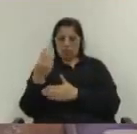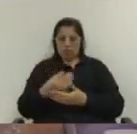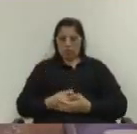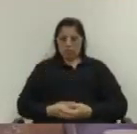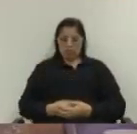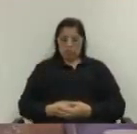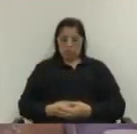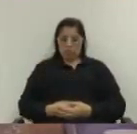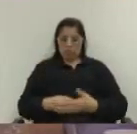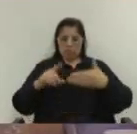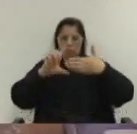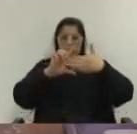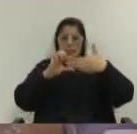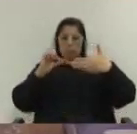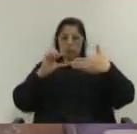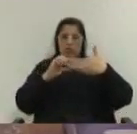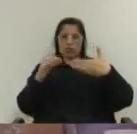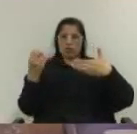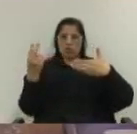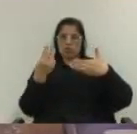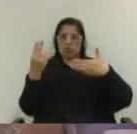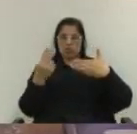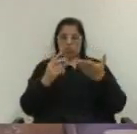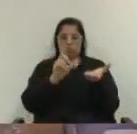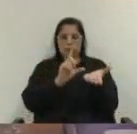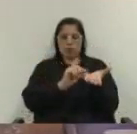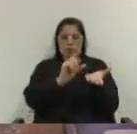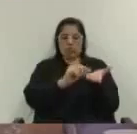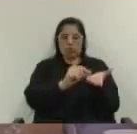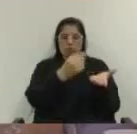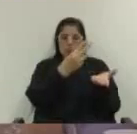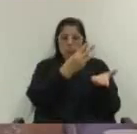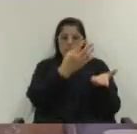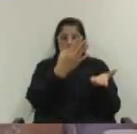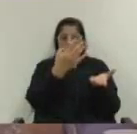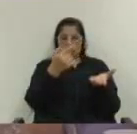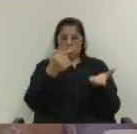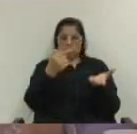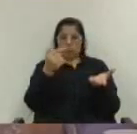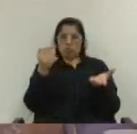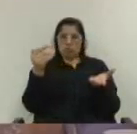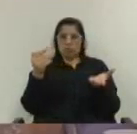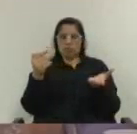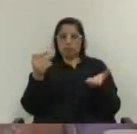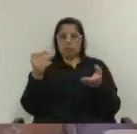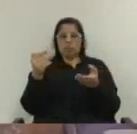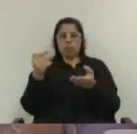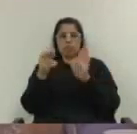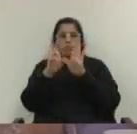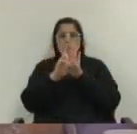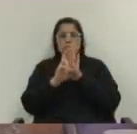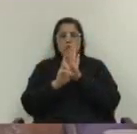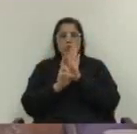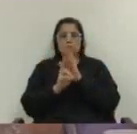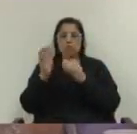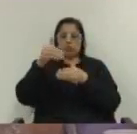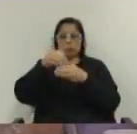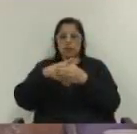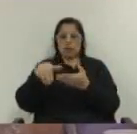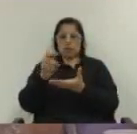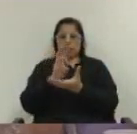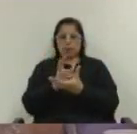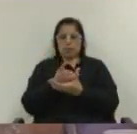do parágrafo 2º do artigo 347 do Regimento Interno da Câmara dos Vereadores de Limeira,